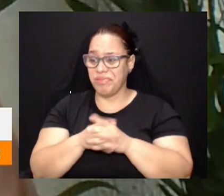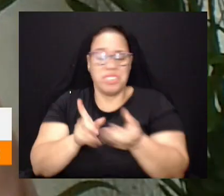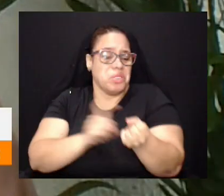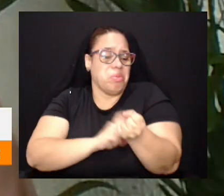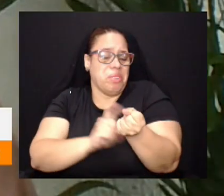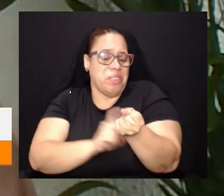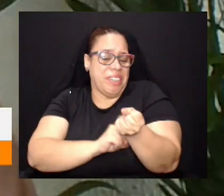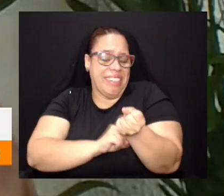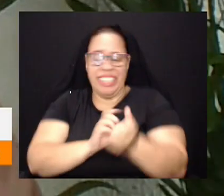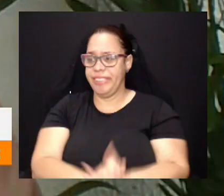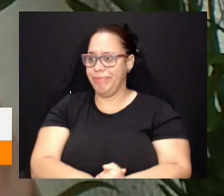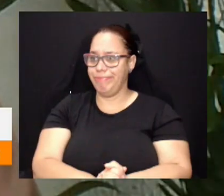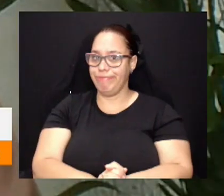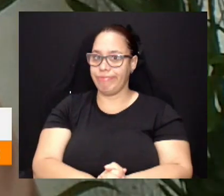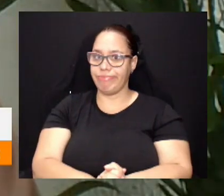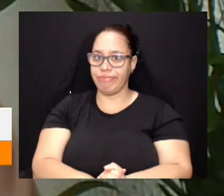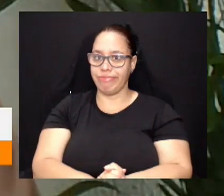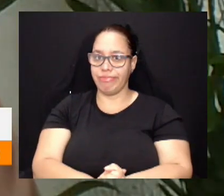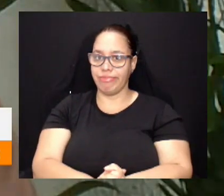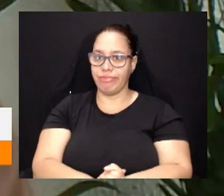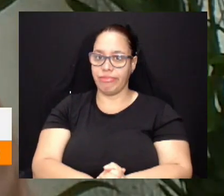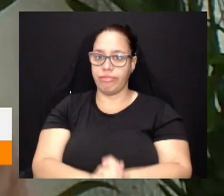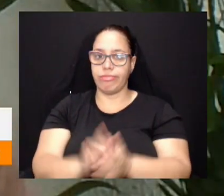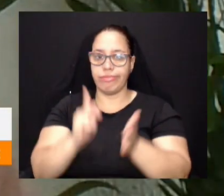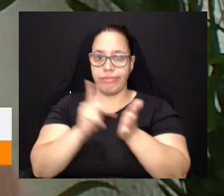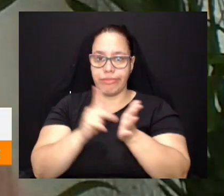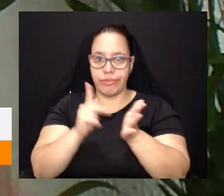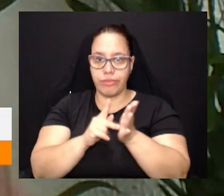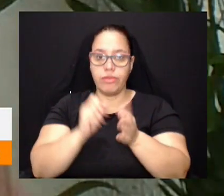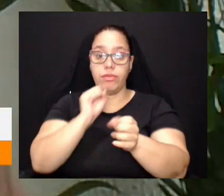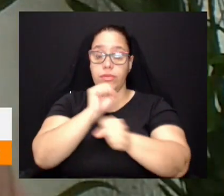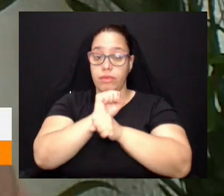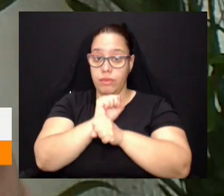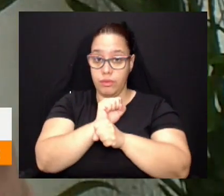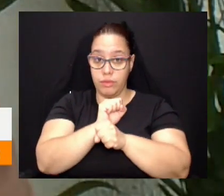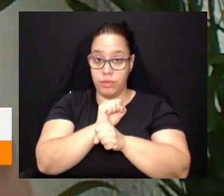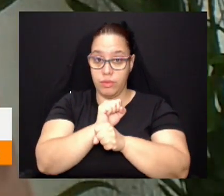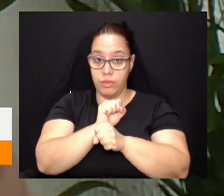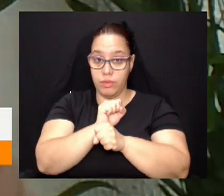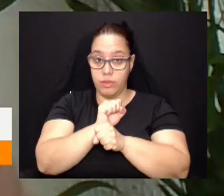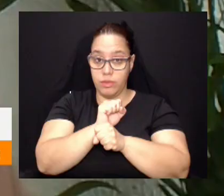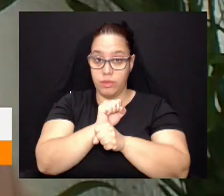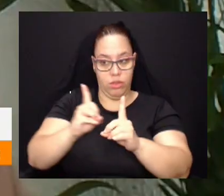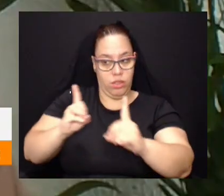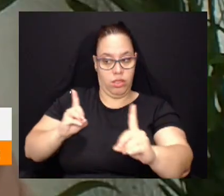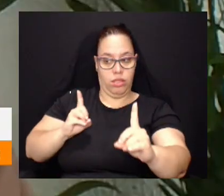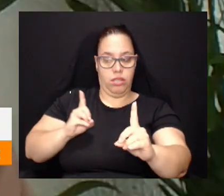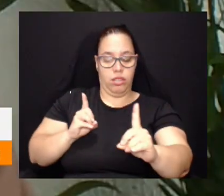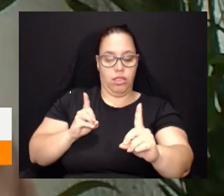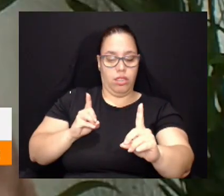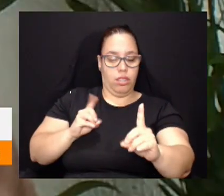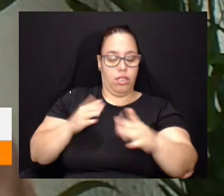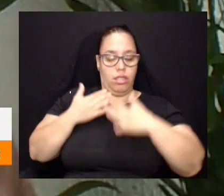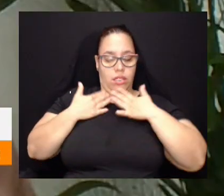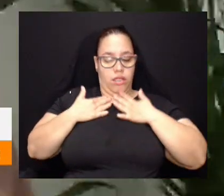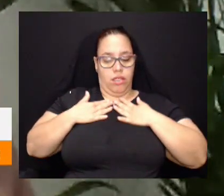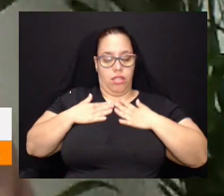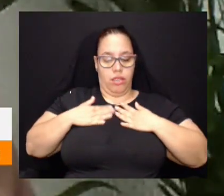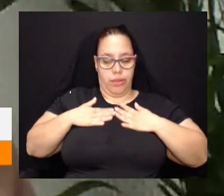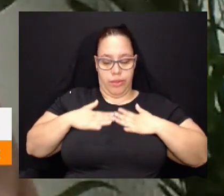Na verdade, é tendo micropausas para eu me distanciar um pouco, para eu me acolher, para eu